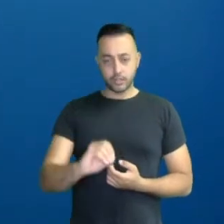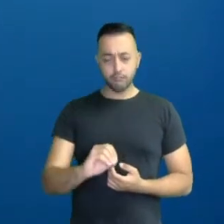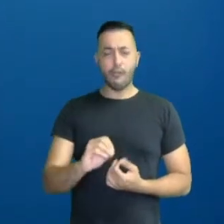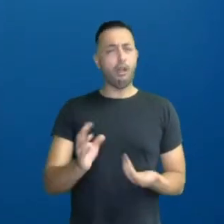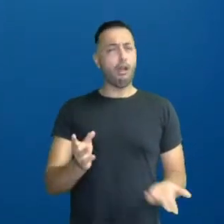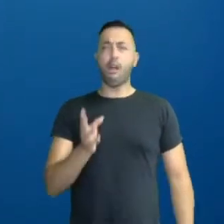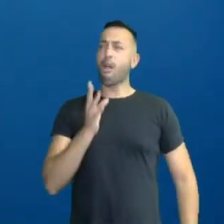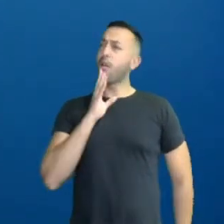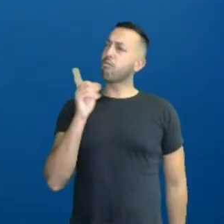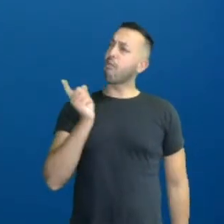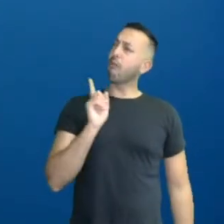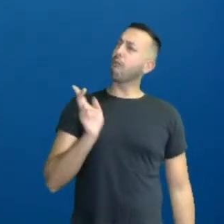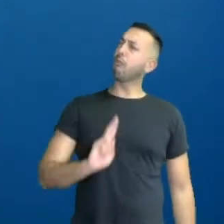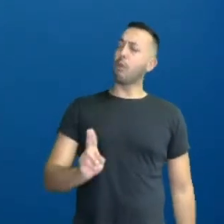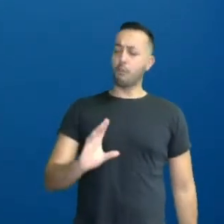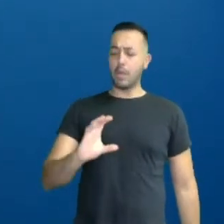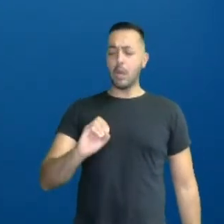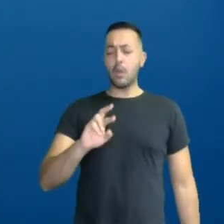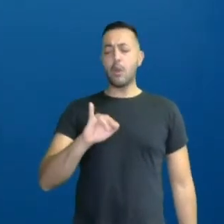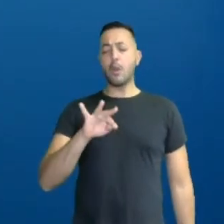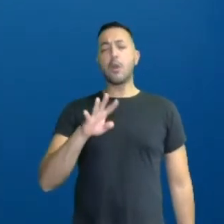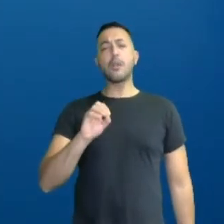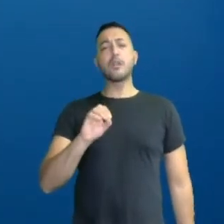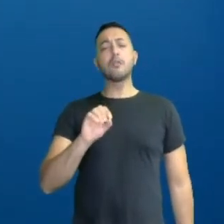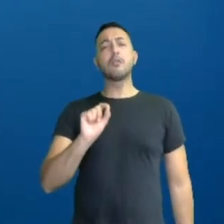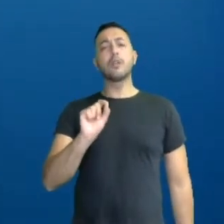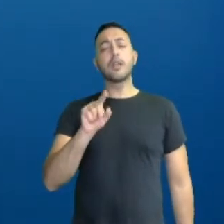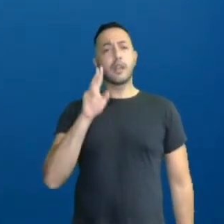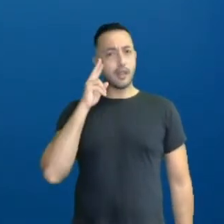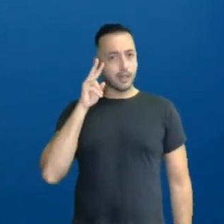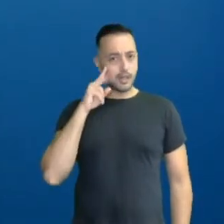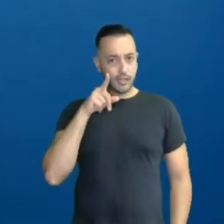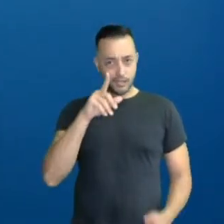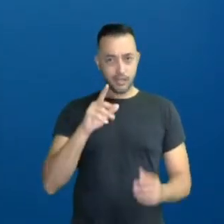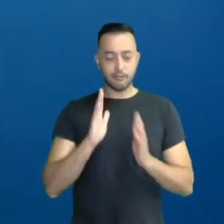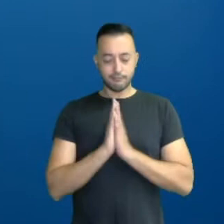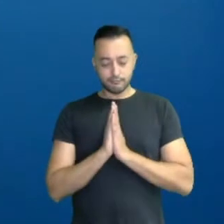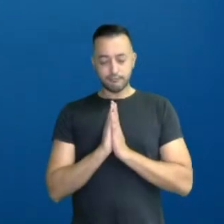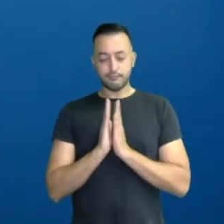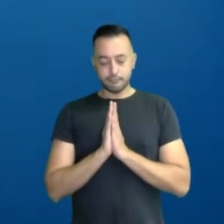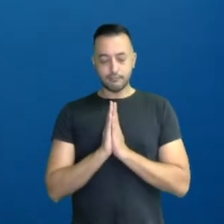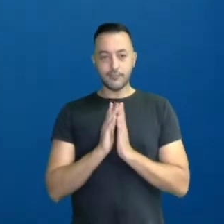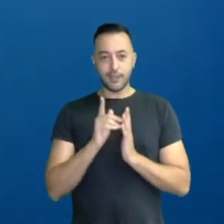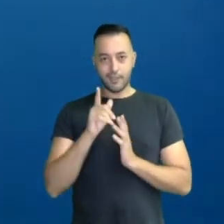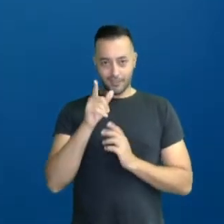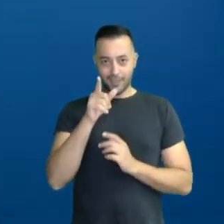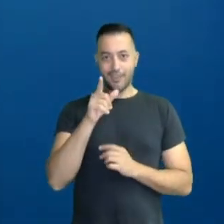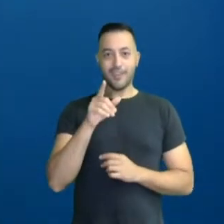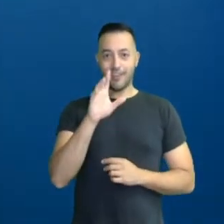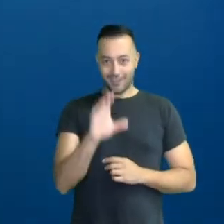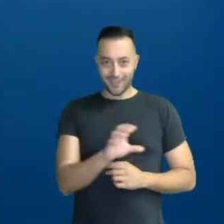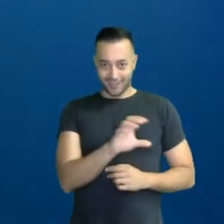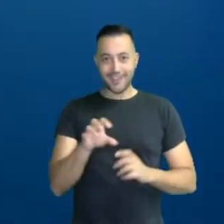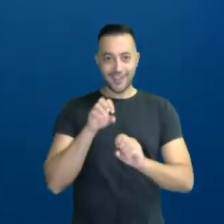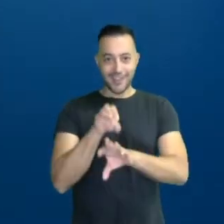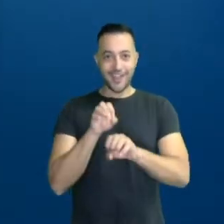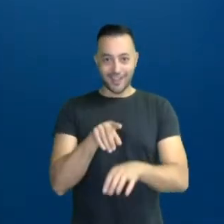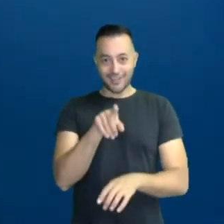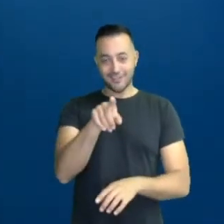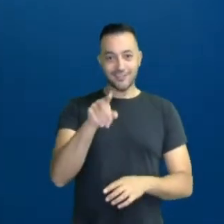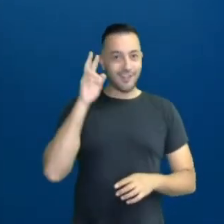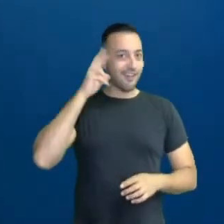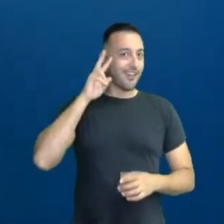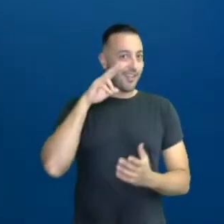Professor, nunca ouvi falar desse Corinto, dessa cidade de Corinto. Lembra lá quando você estava na igreja, que fazia catequese, que fez